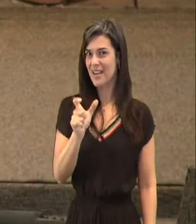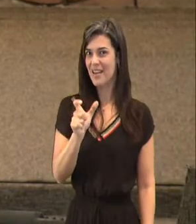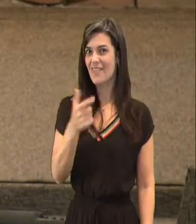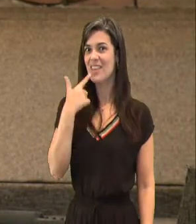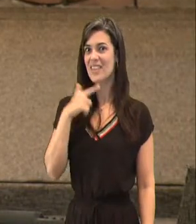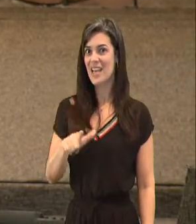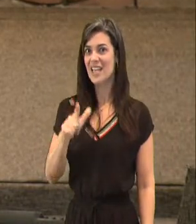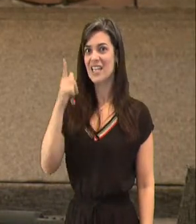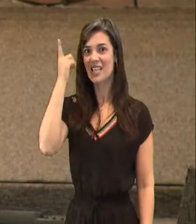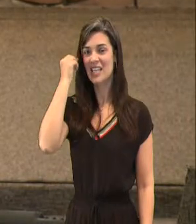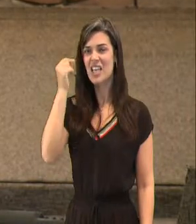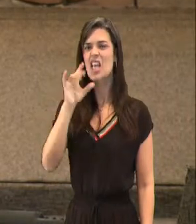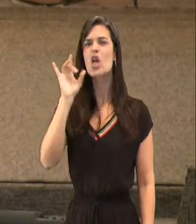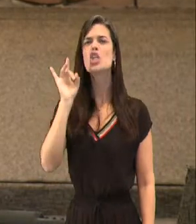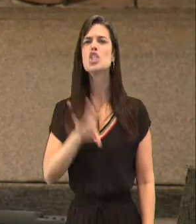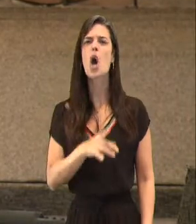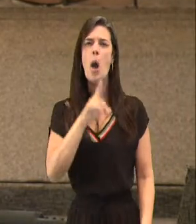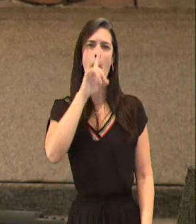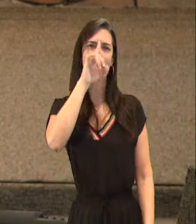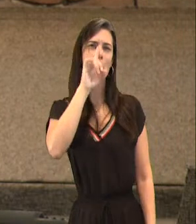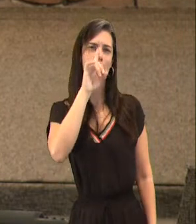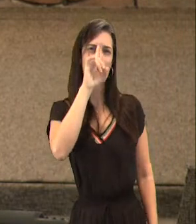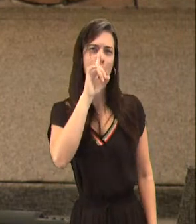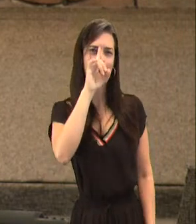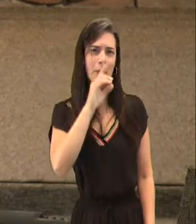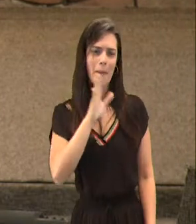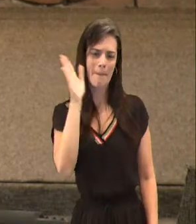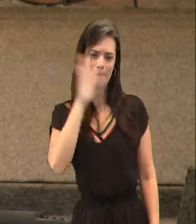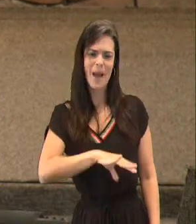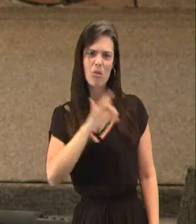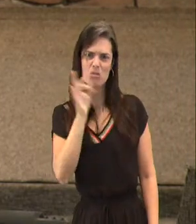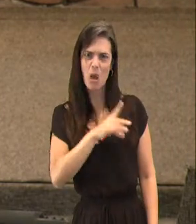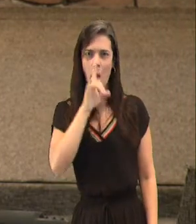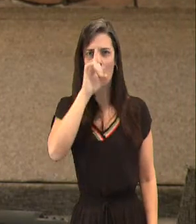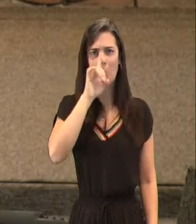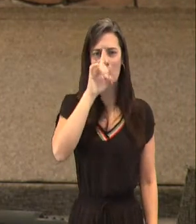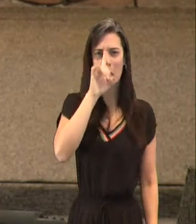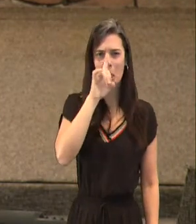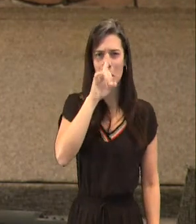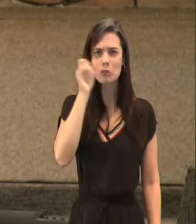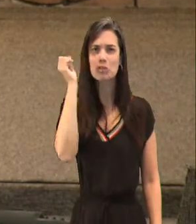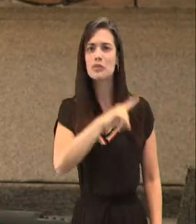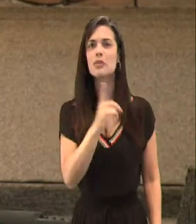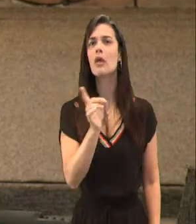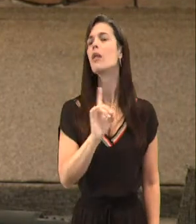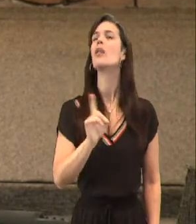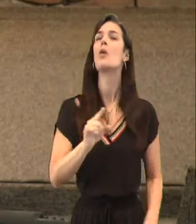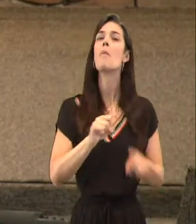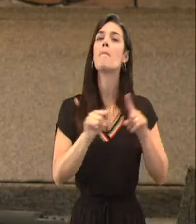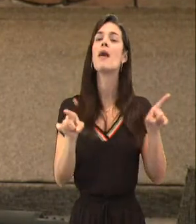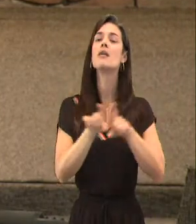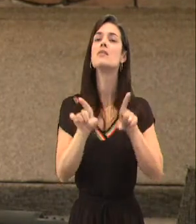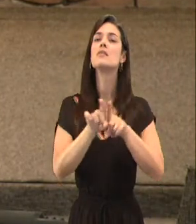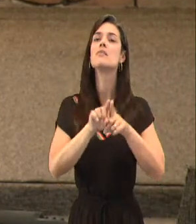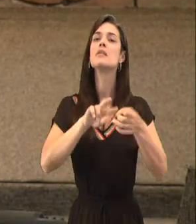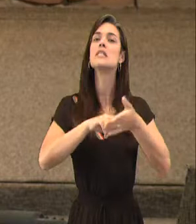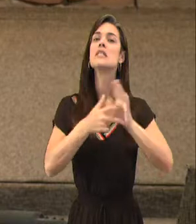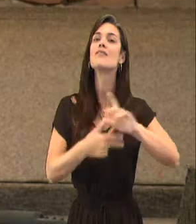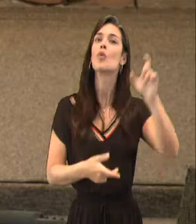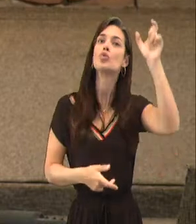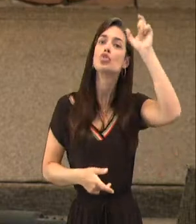mais do que os perigos. Esse mal não é só perigo, não é só dificuldade, mas também se refere ao próprio